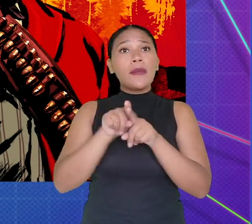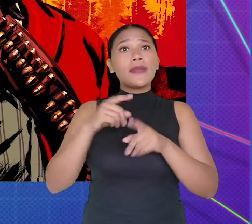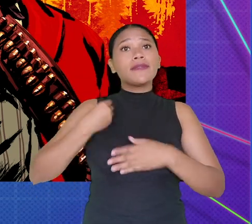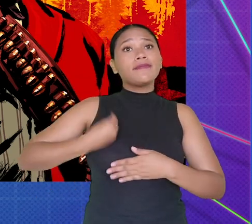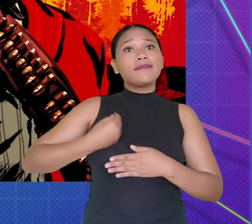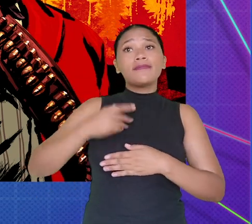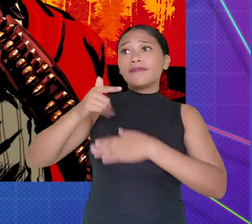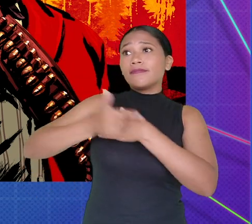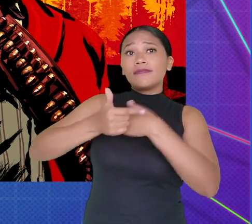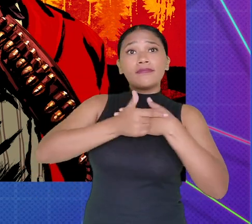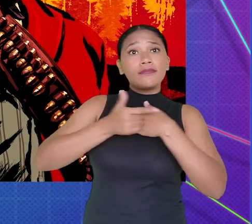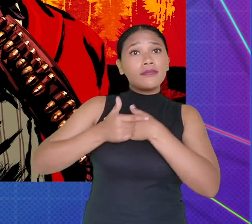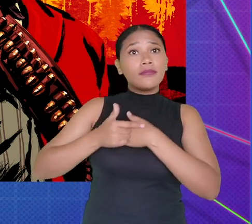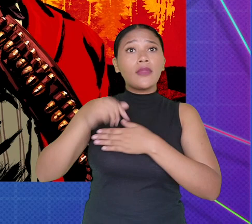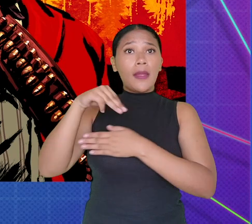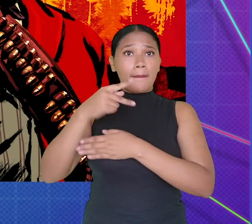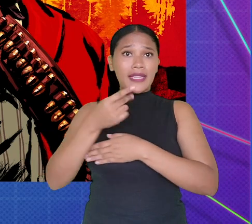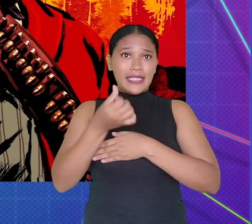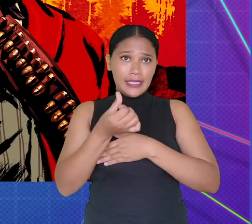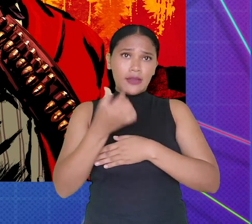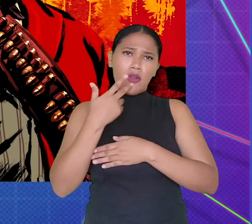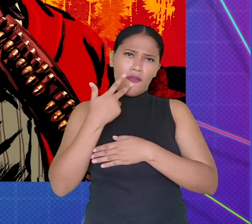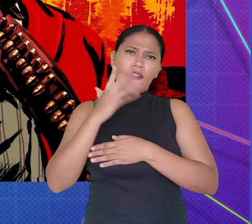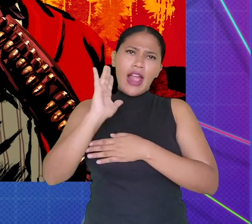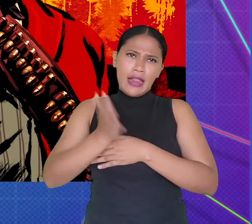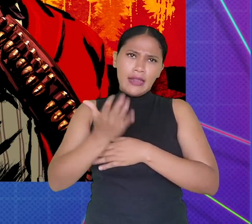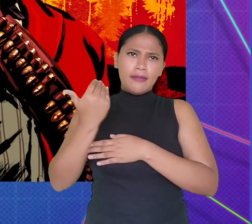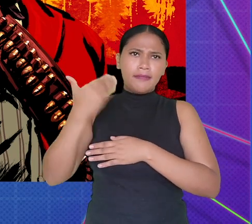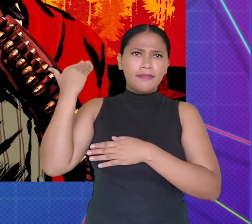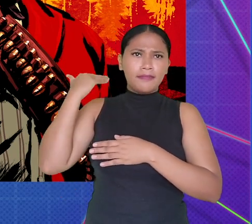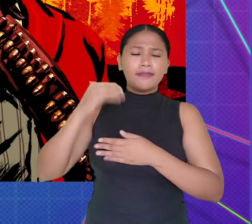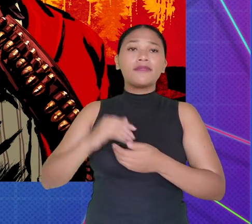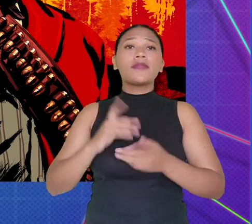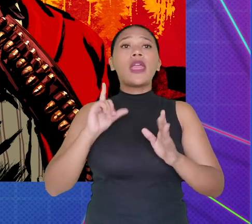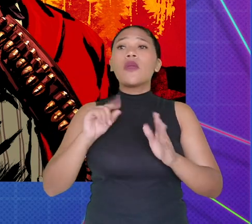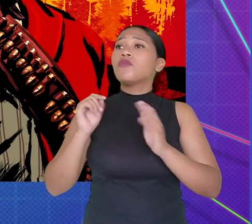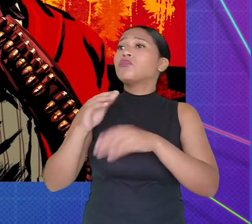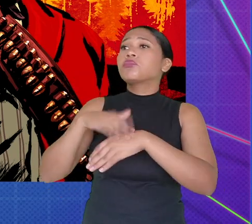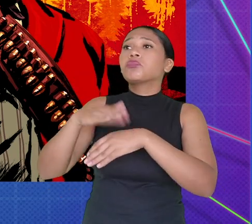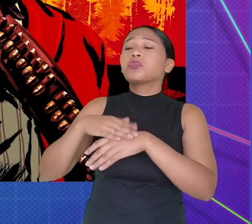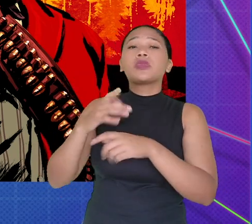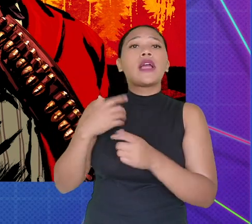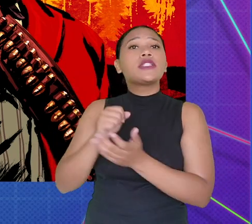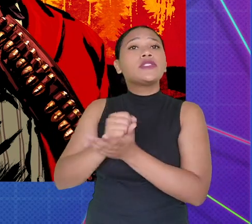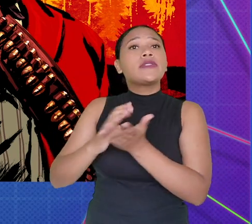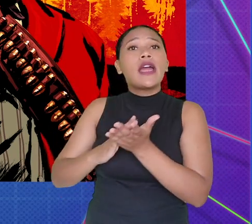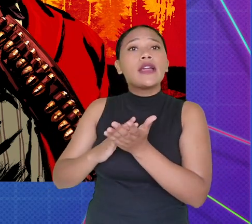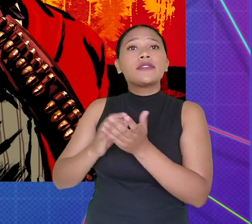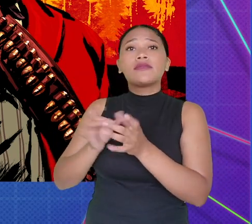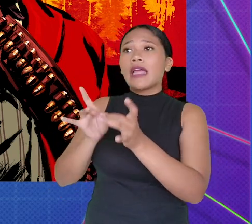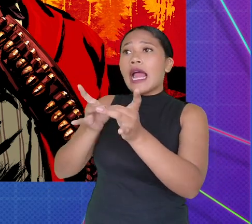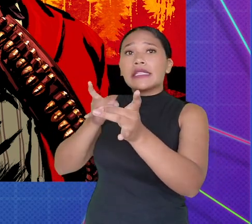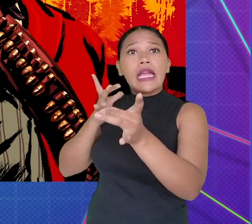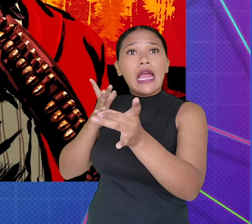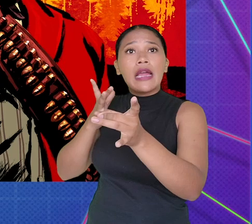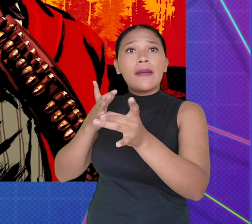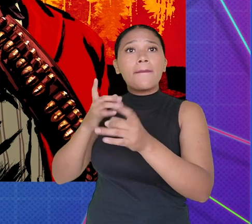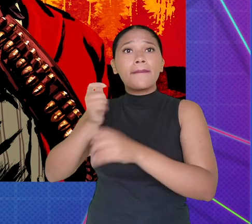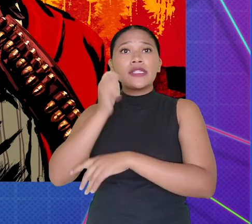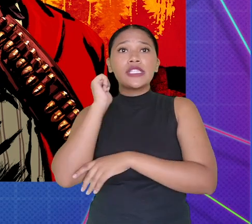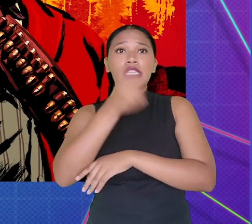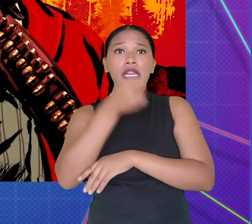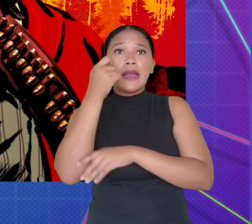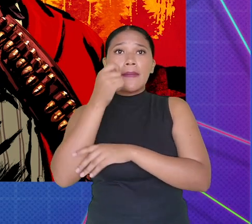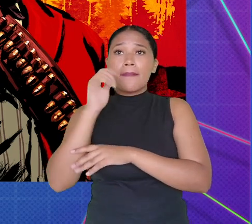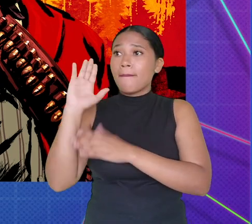mundo do jogo também é habitado por personagens não jogáveis, como eu falei anteriormente, os NPCs, que realizam suas próprias atividades, como